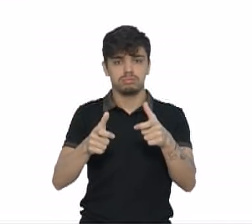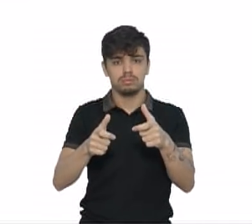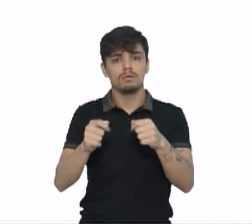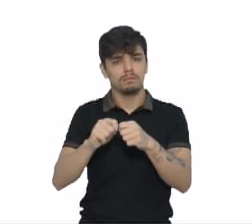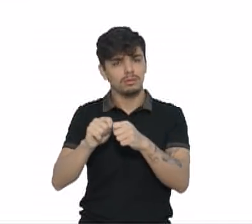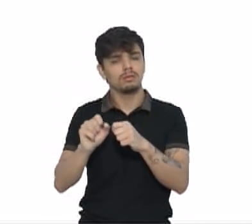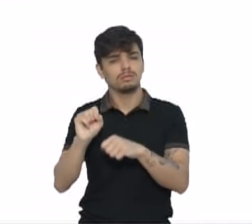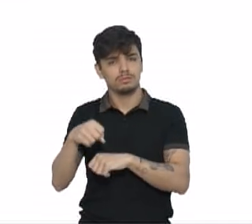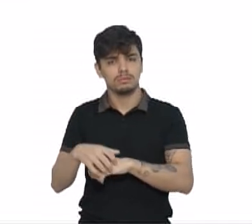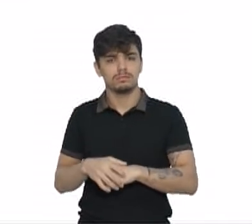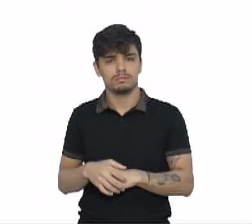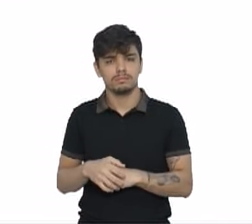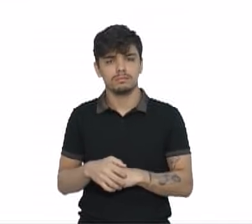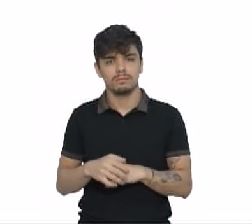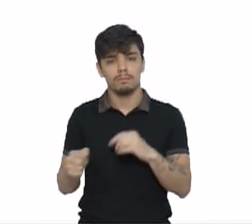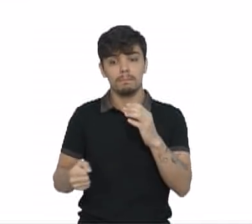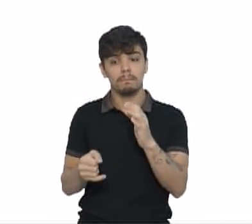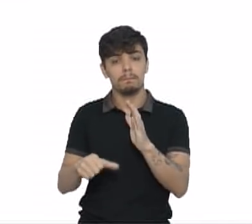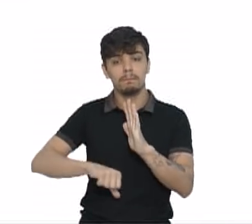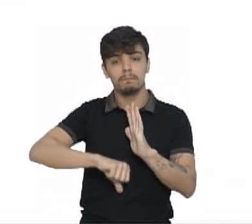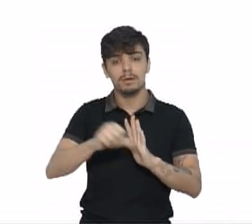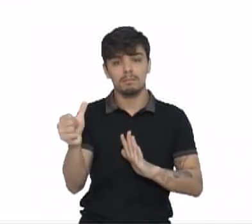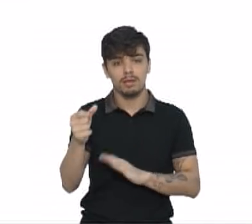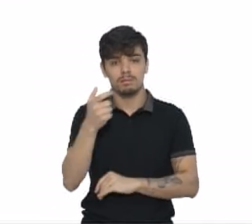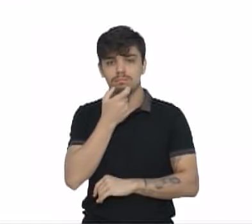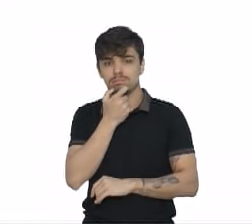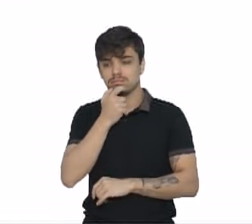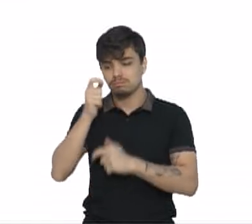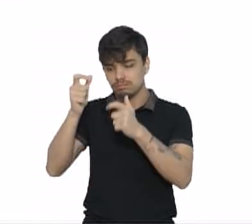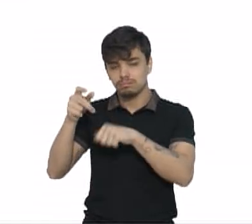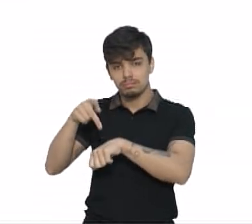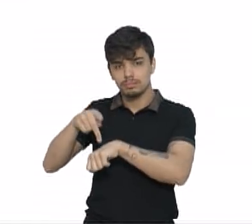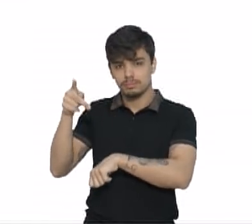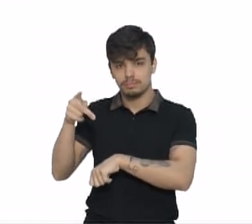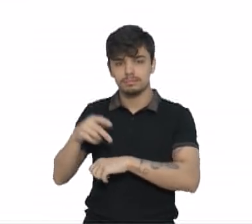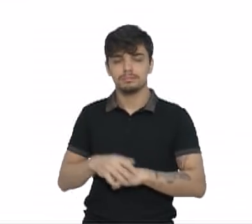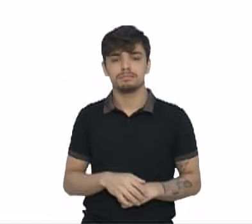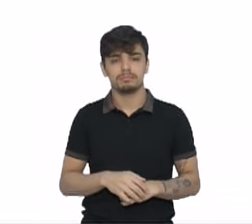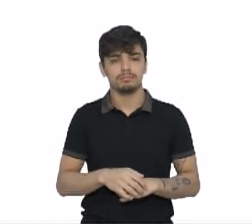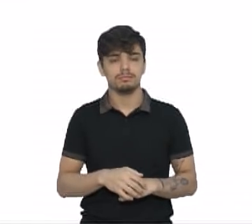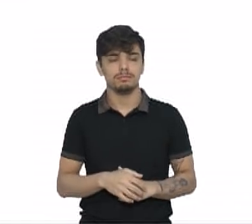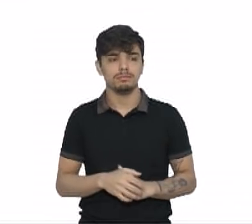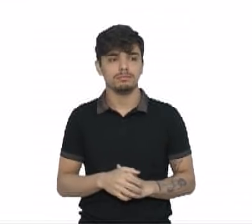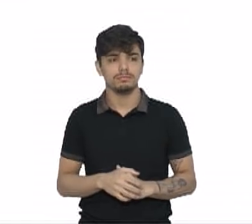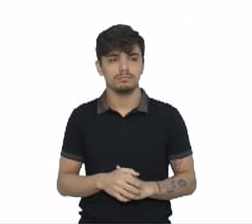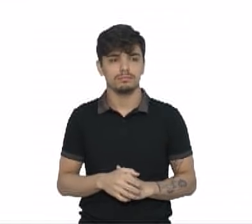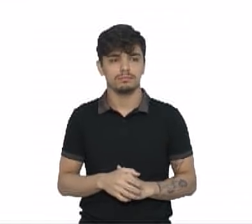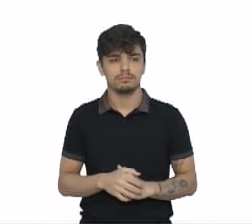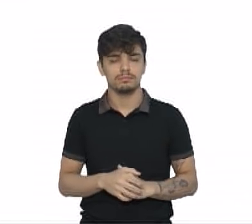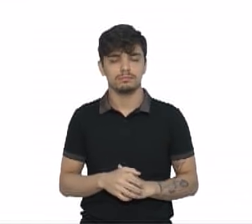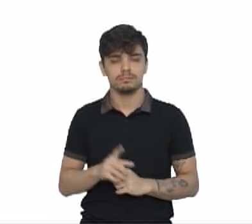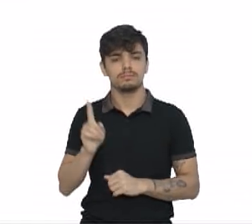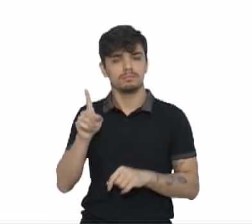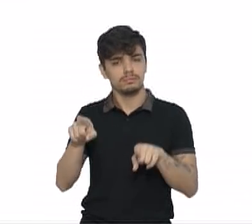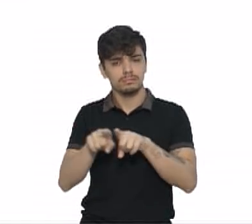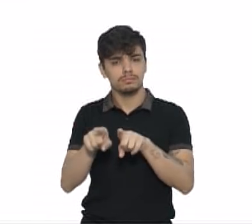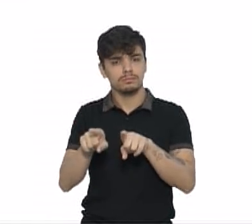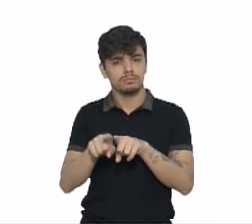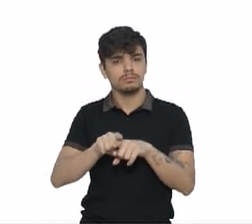ser o primeiro reino da Inglaterra. A fusão entre os anglos e saxões dará origem aos anglo-saxões. Eles também